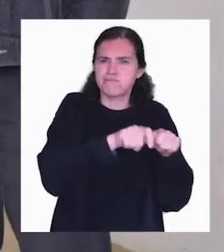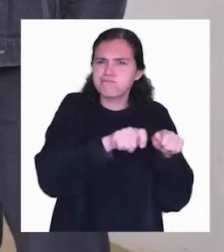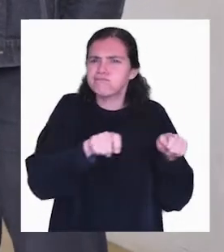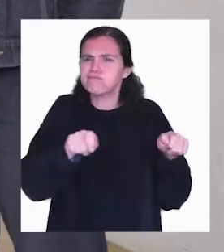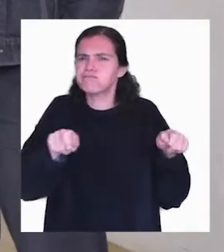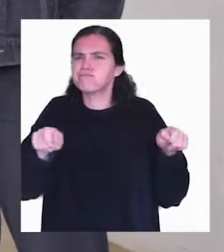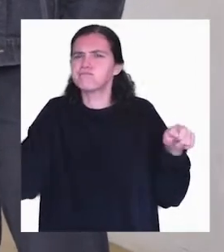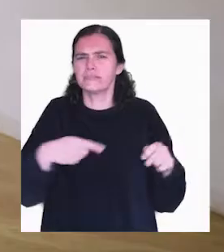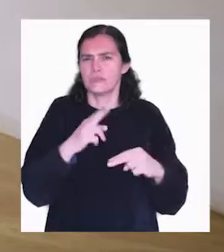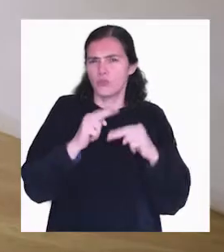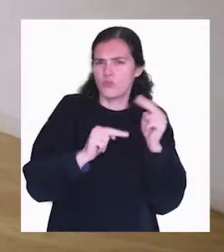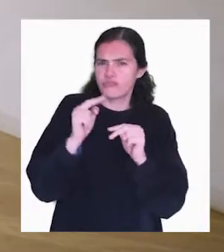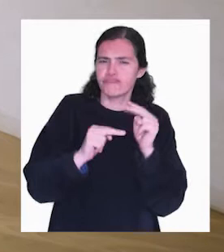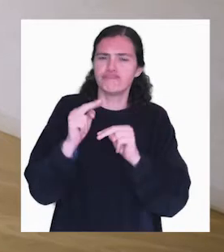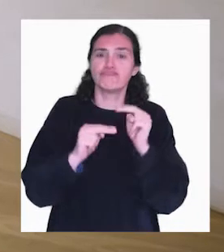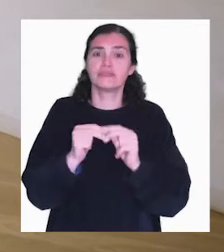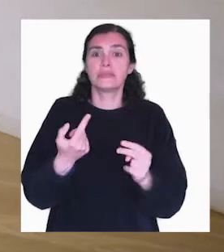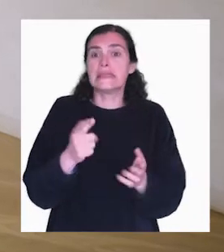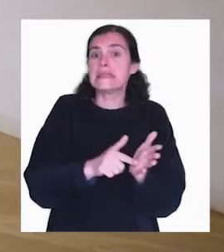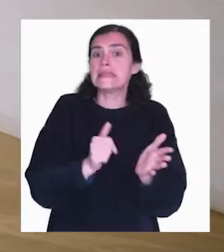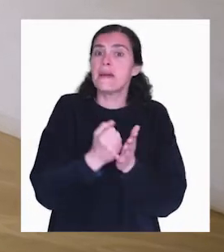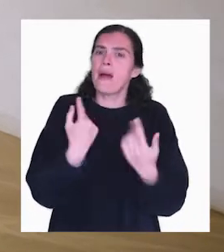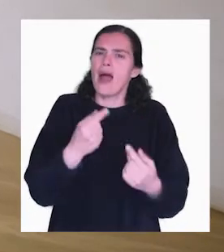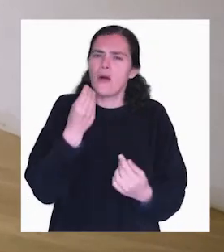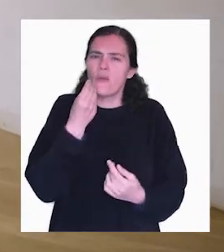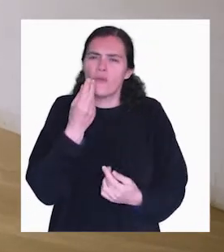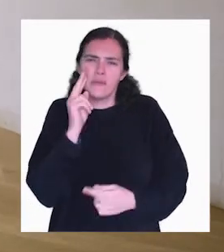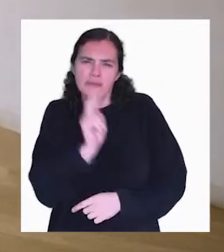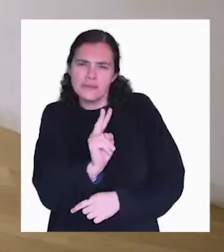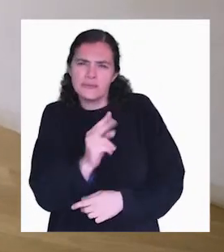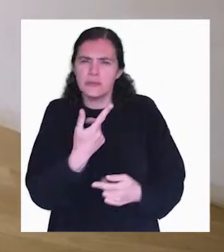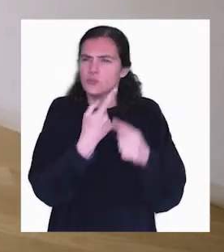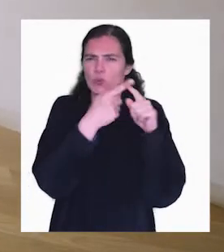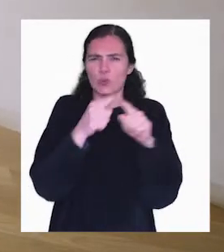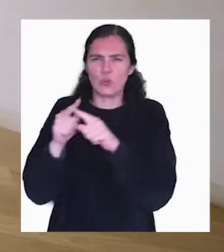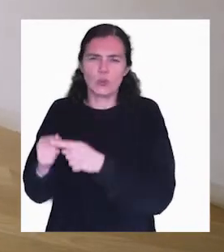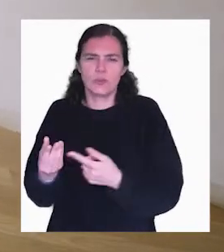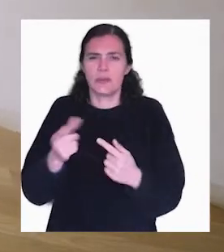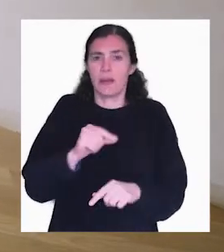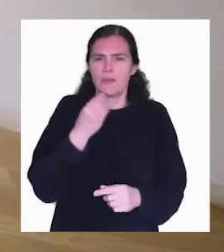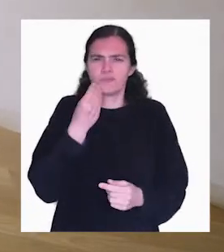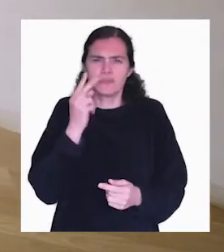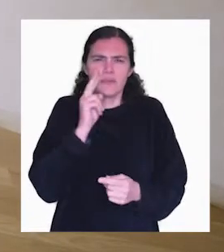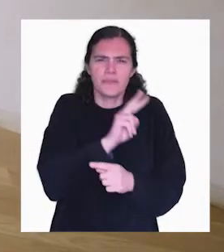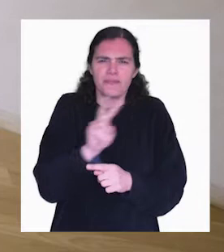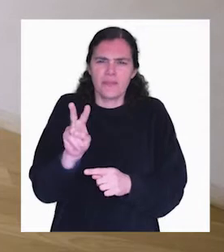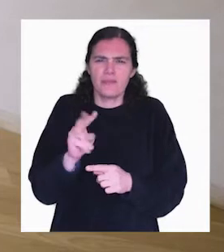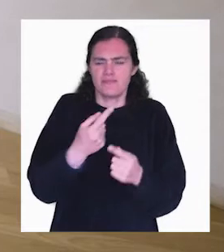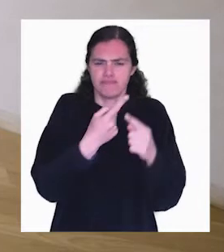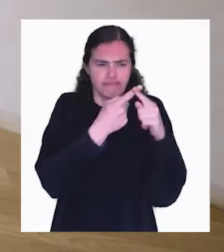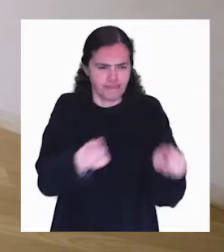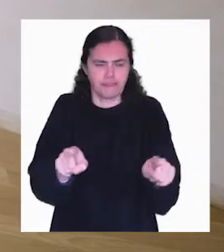ser construído e que está sempre a ter leituras diversas e leituras distintas que